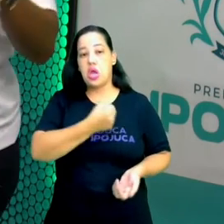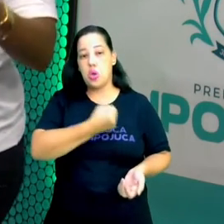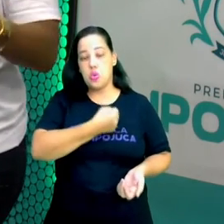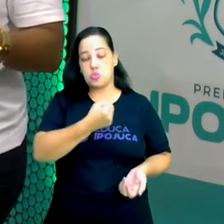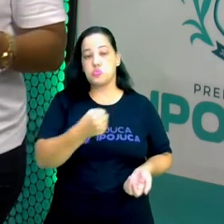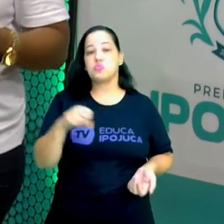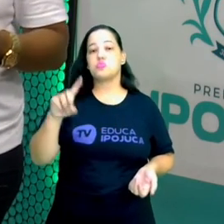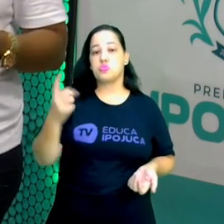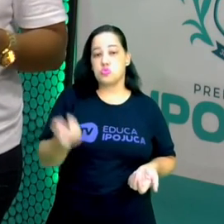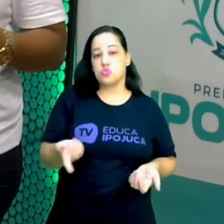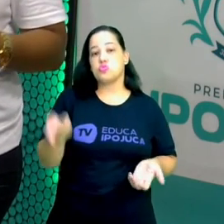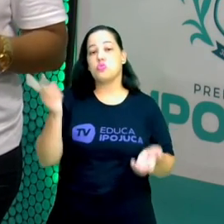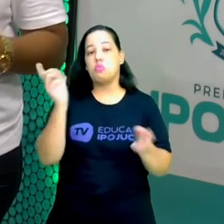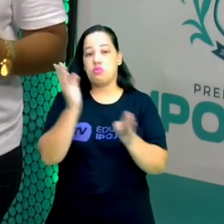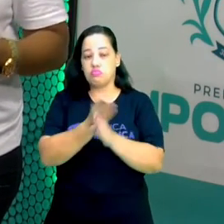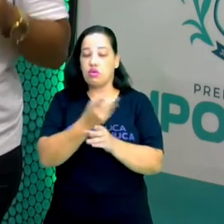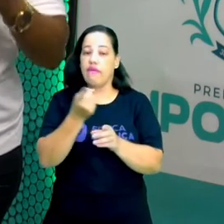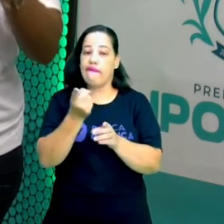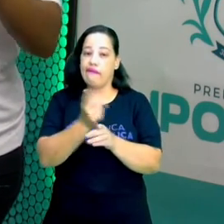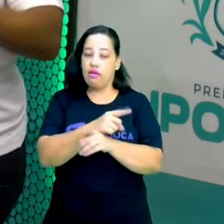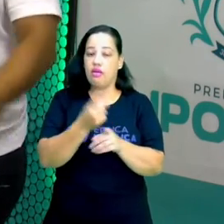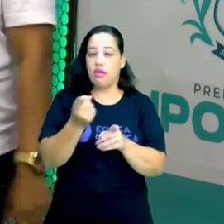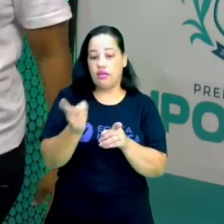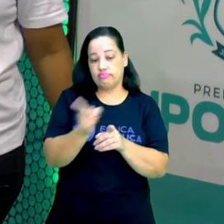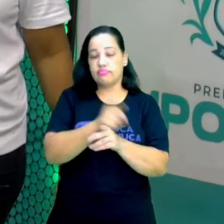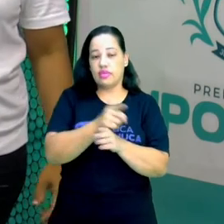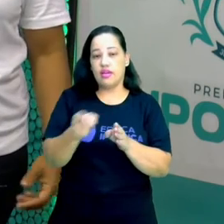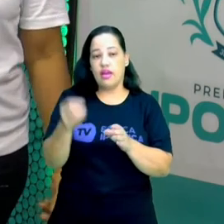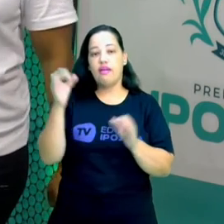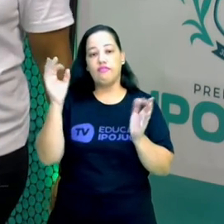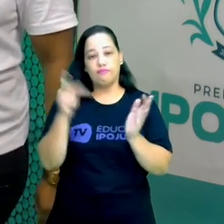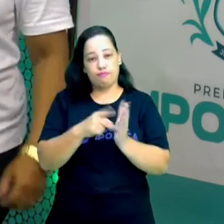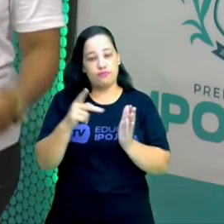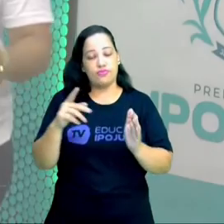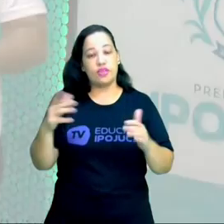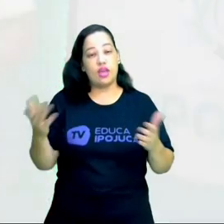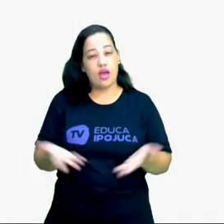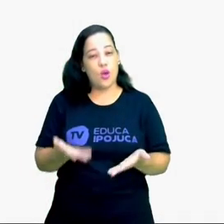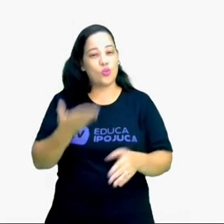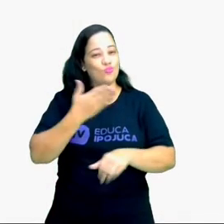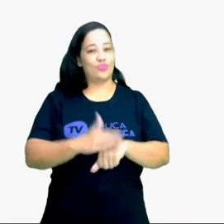racional real, ok? Vamos praticar um pouco?